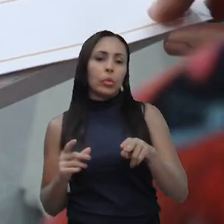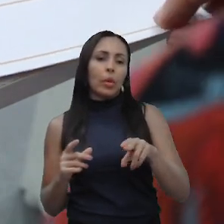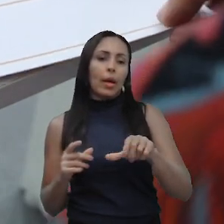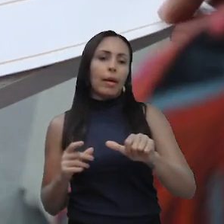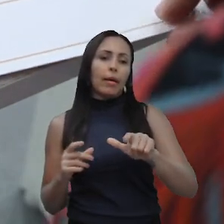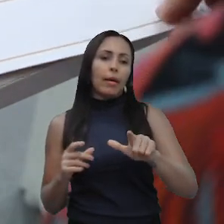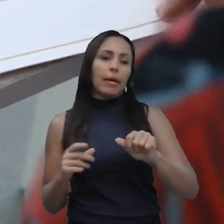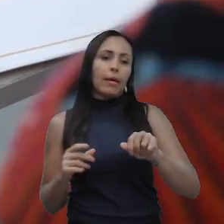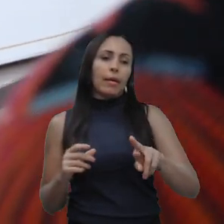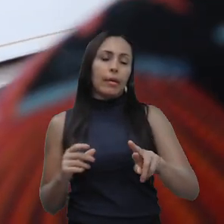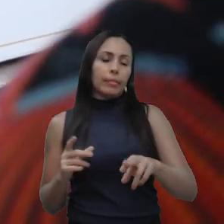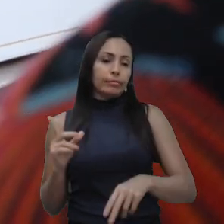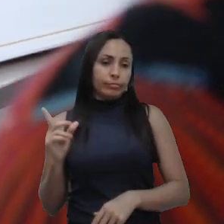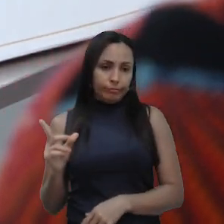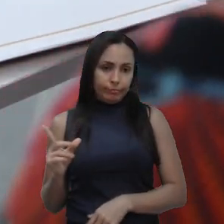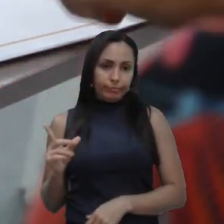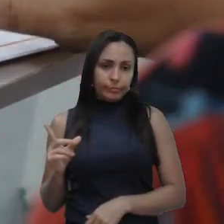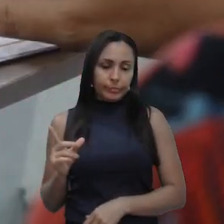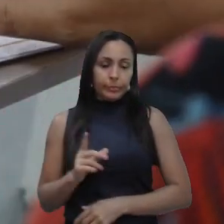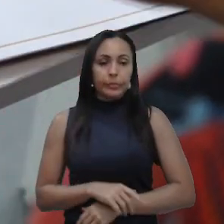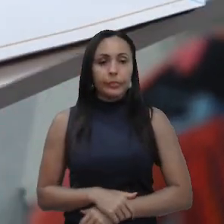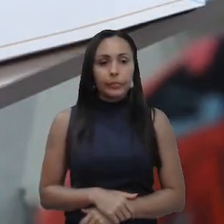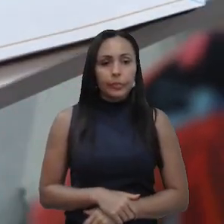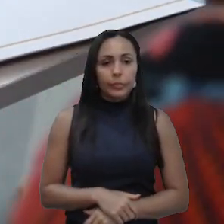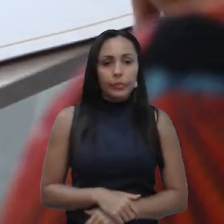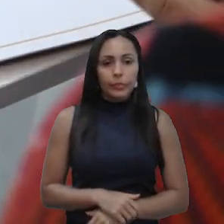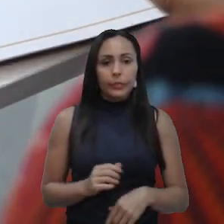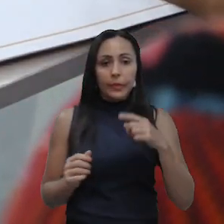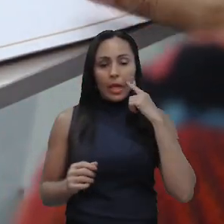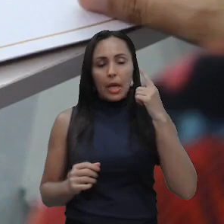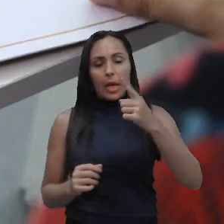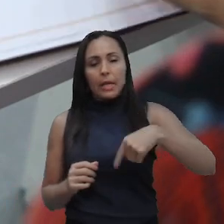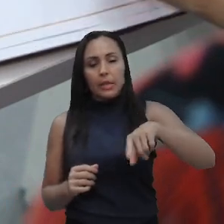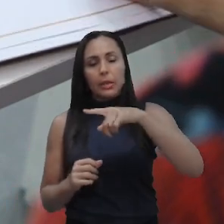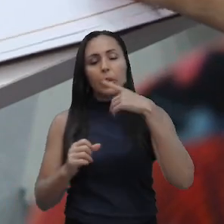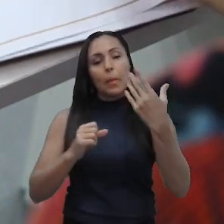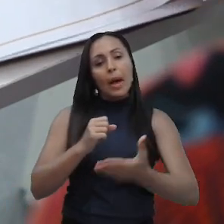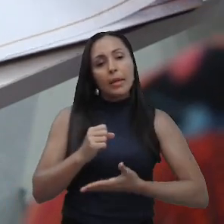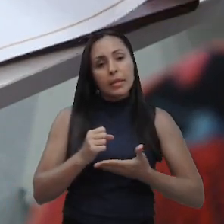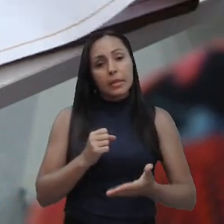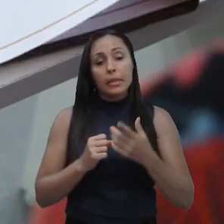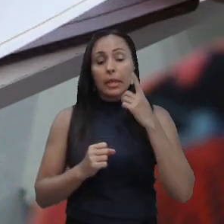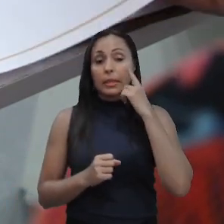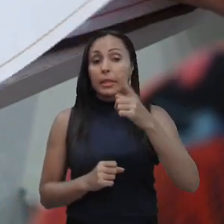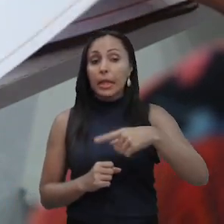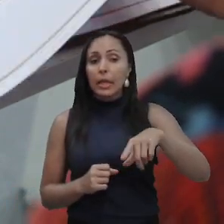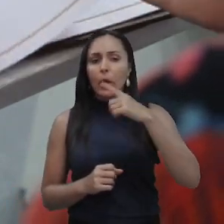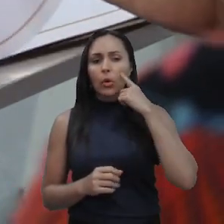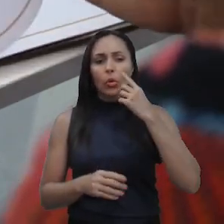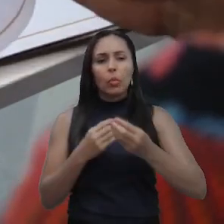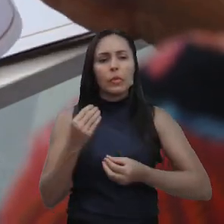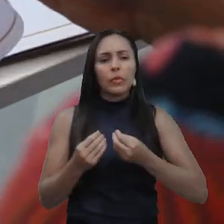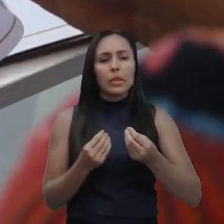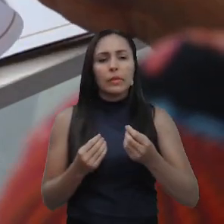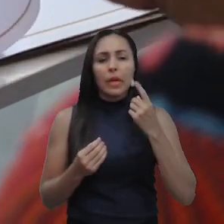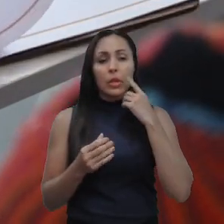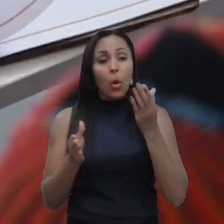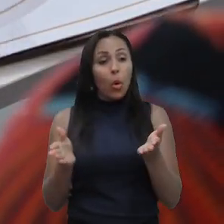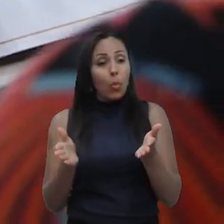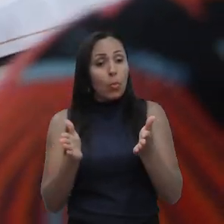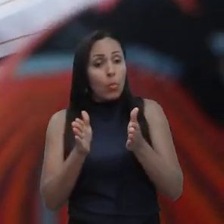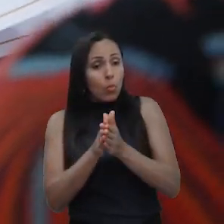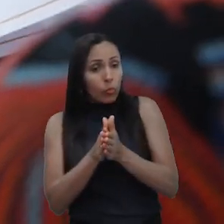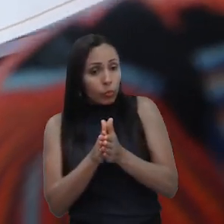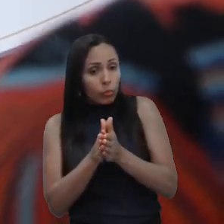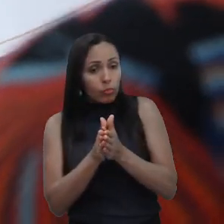é uma folha com retângulos dentro. Aqui são páginas de um livro. Isso aqui é como se você tivesse, ó, abrindo